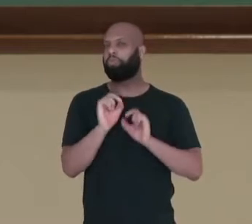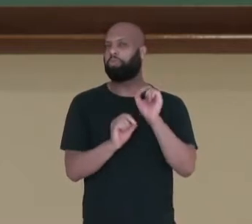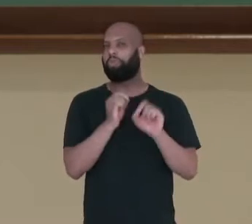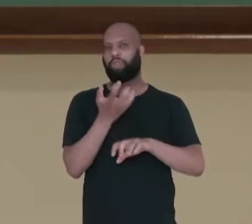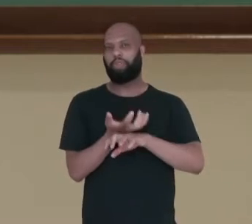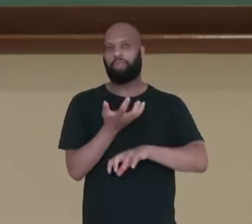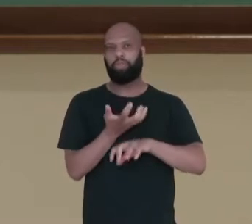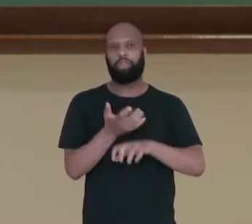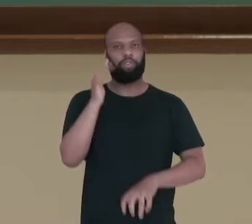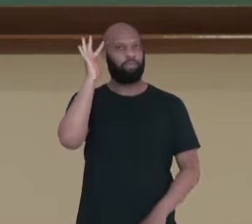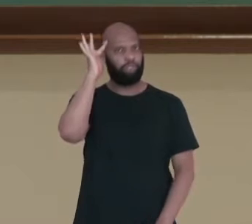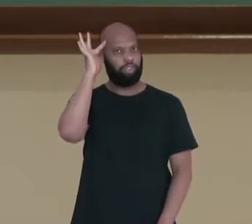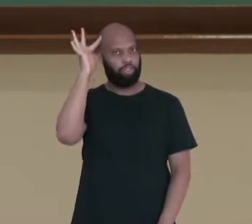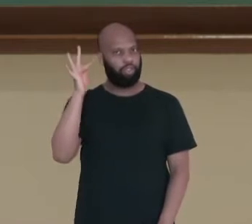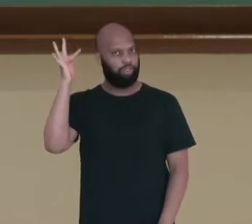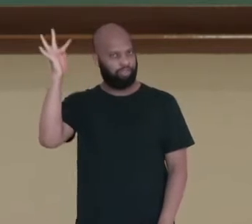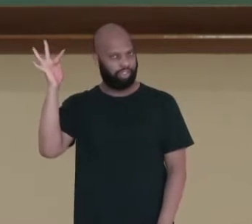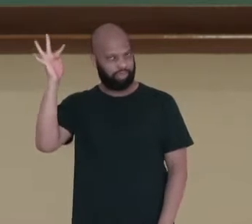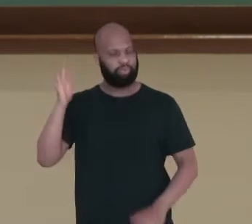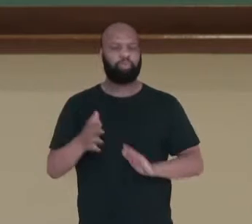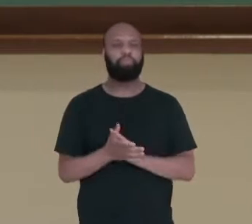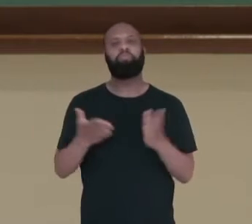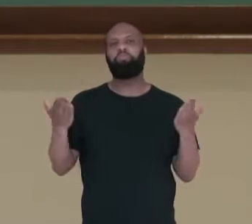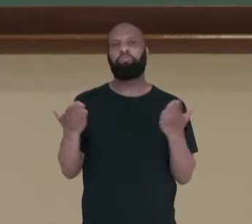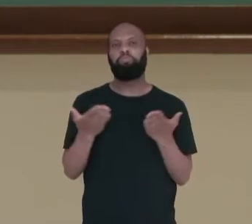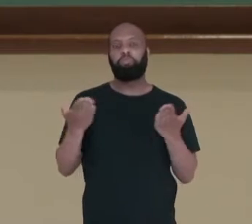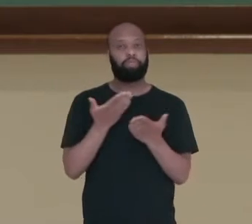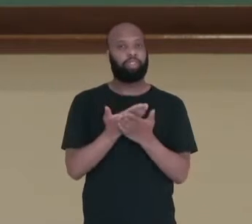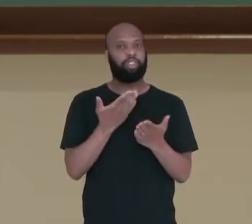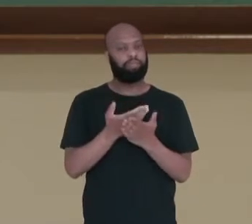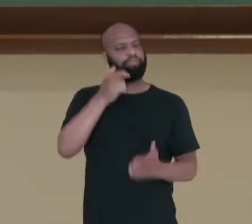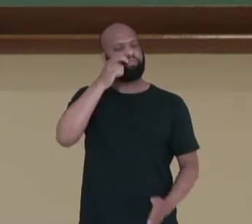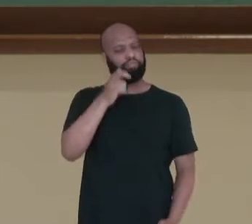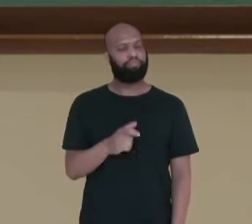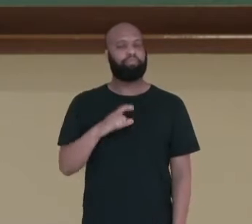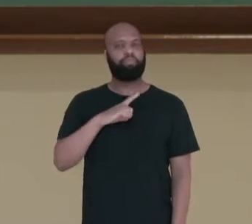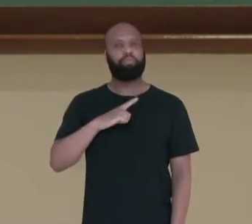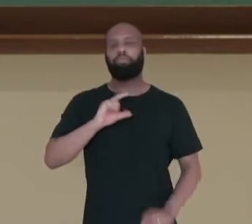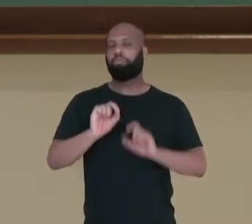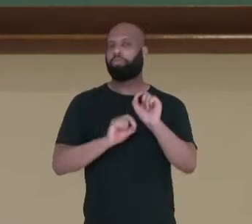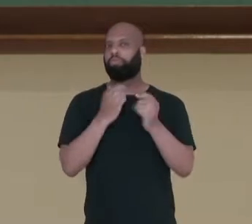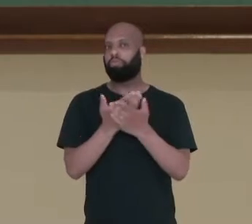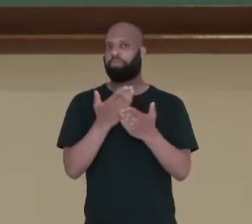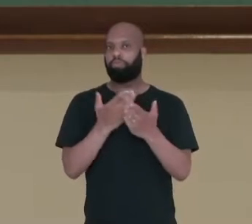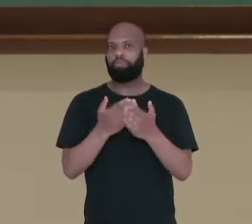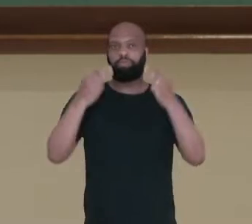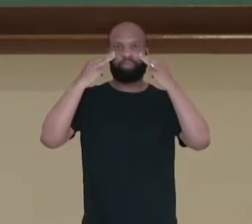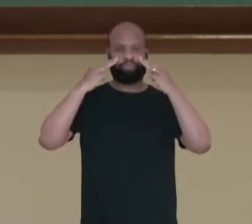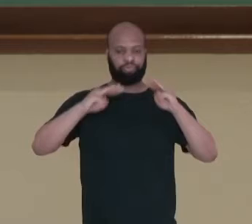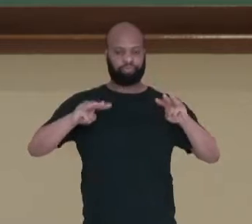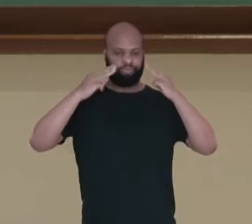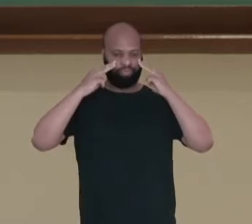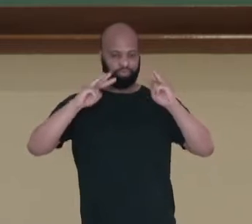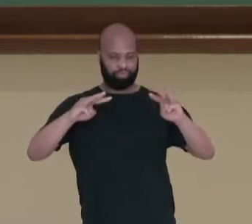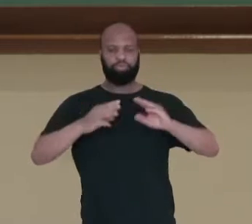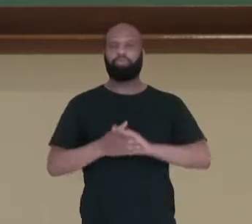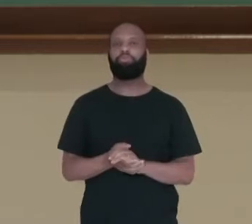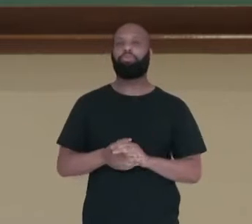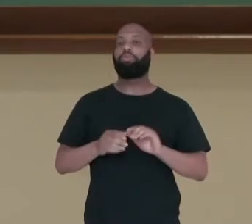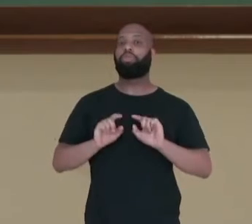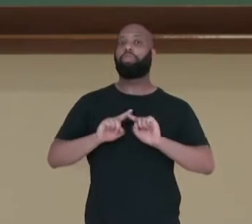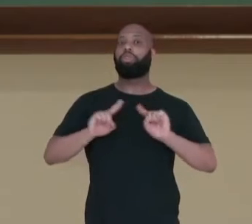uma aula de filosofia. Hoje uma aula muito interessante, vamos falar sobre Maquiavel,